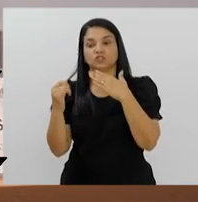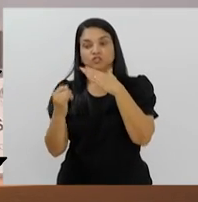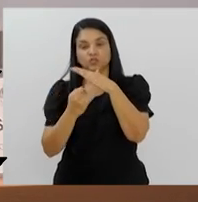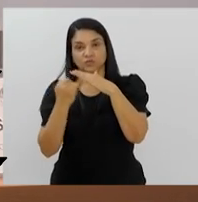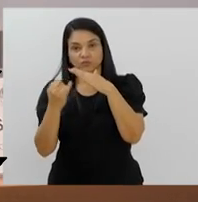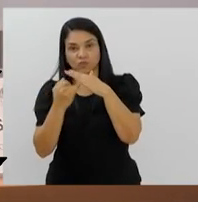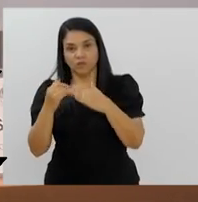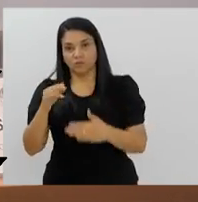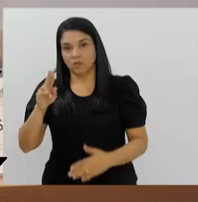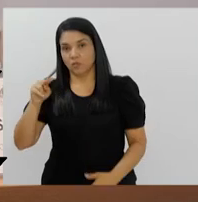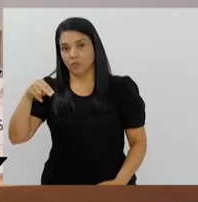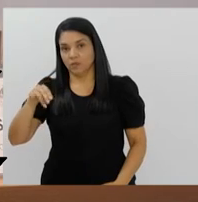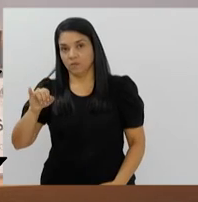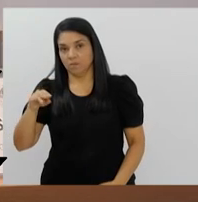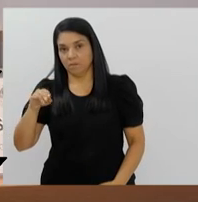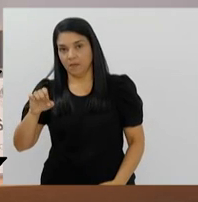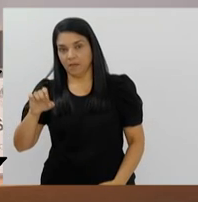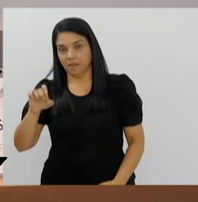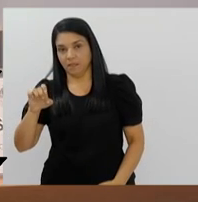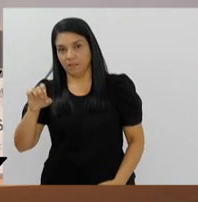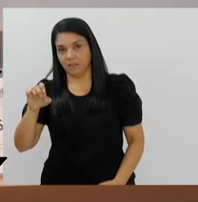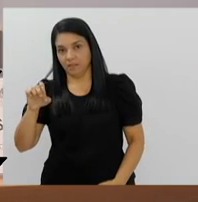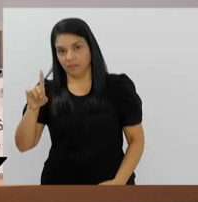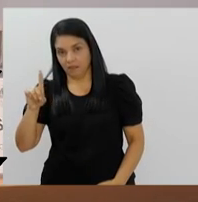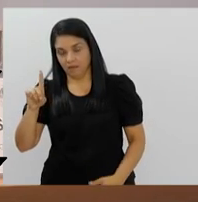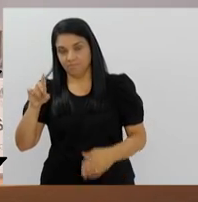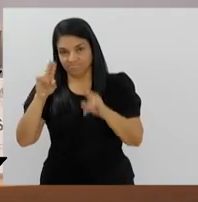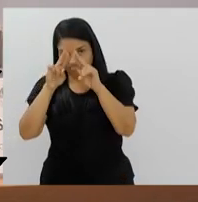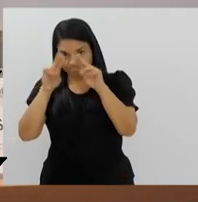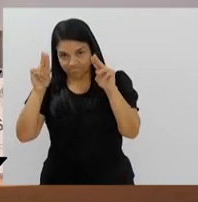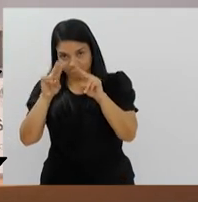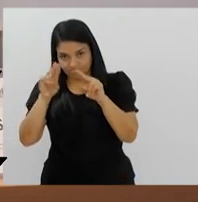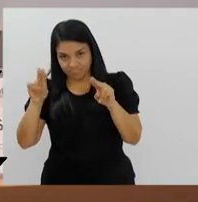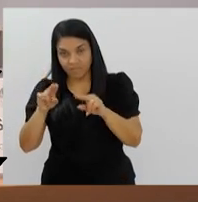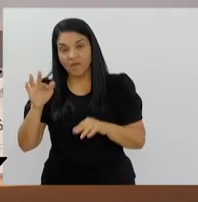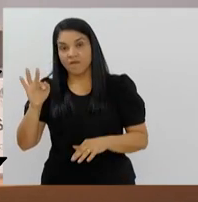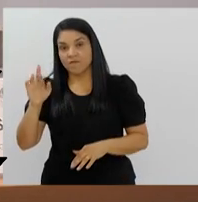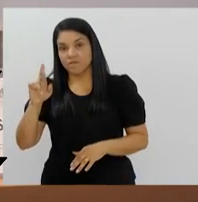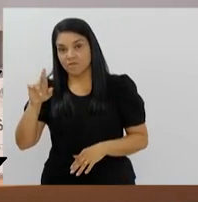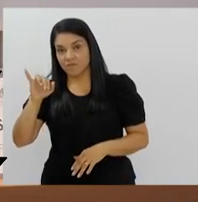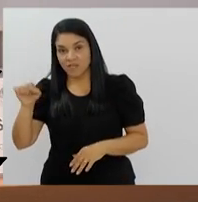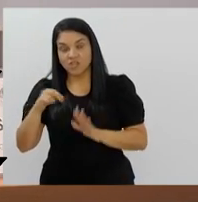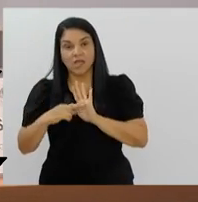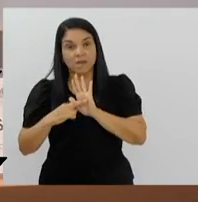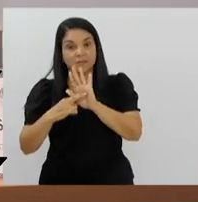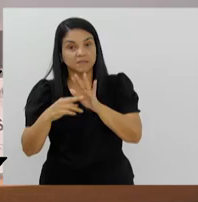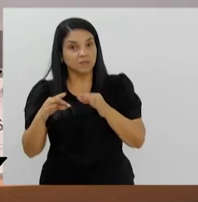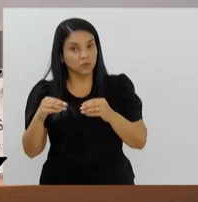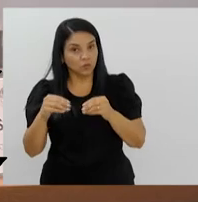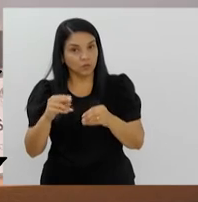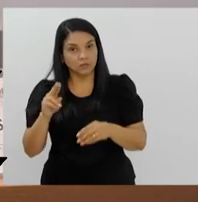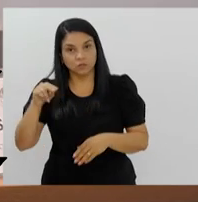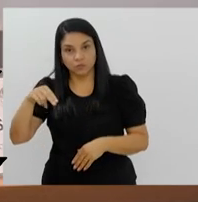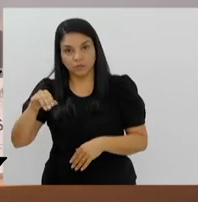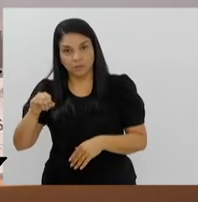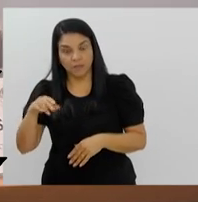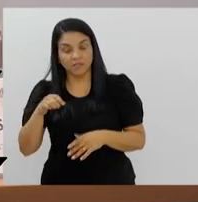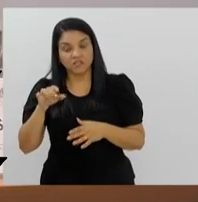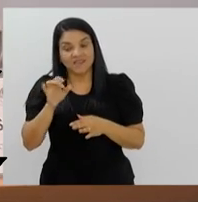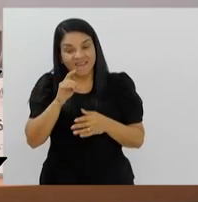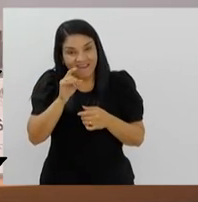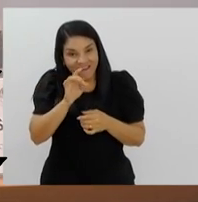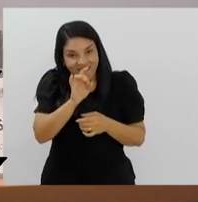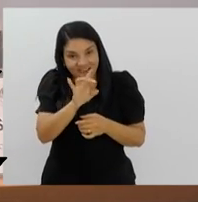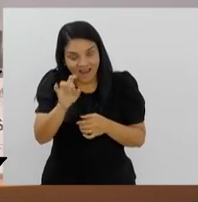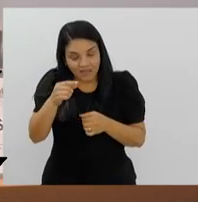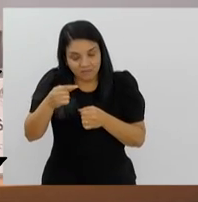ferge ela representa institucionalmente todas as unimeds no estado do Rio de Janeiro mas cada Unimed Regional que nós